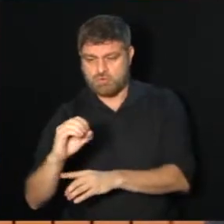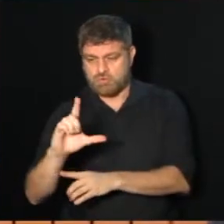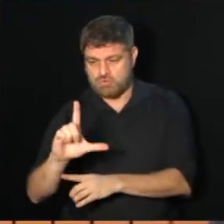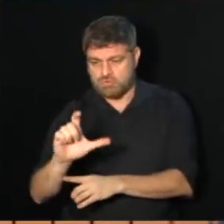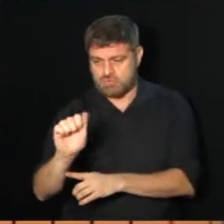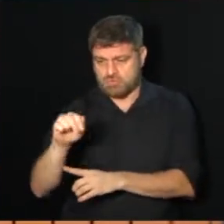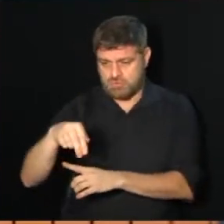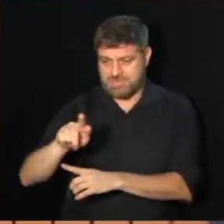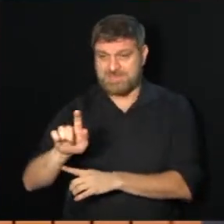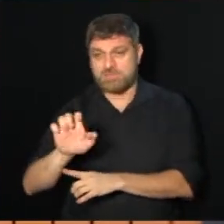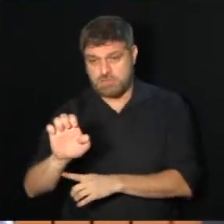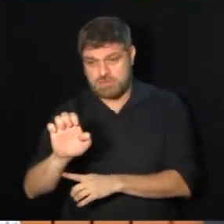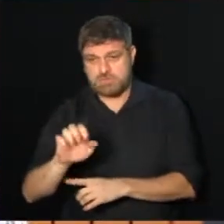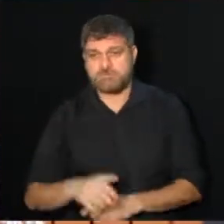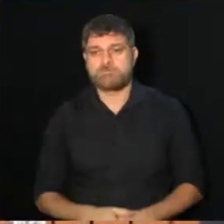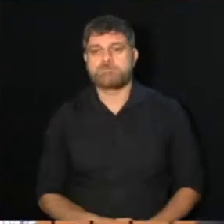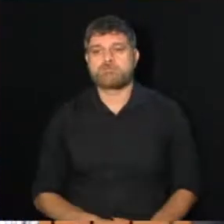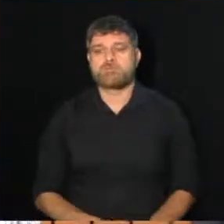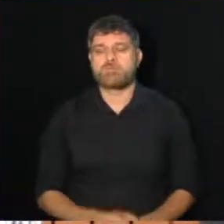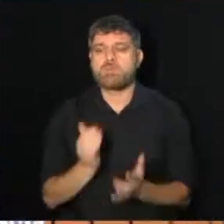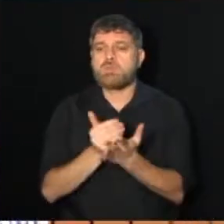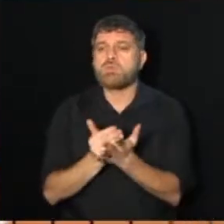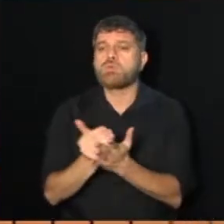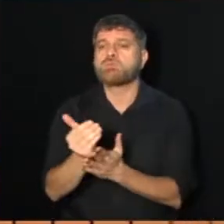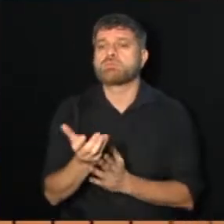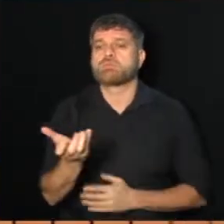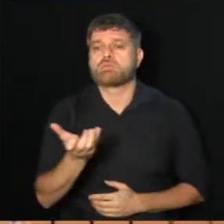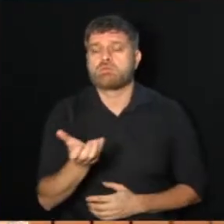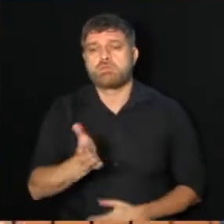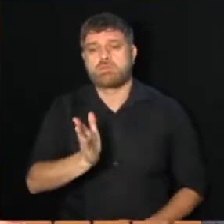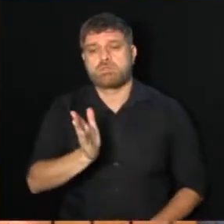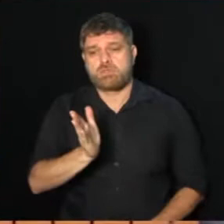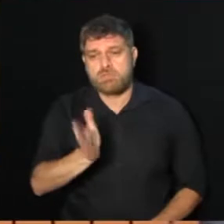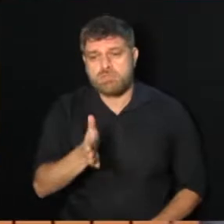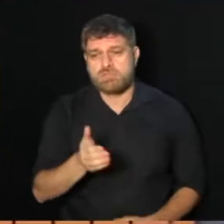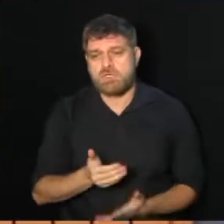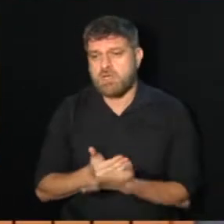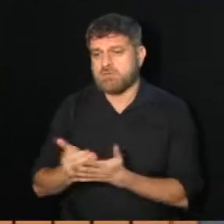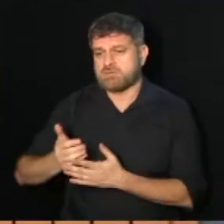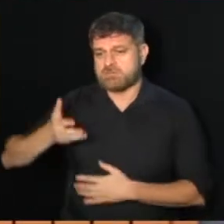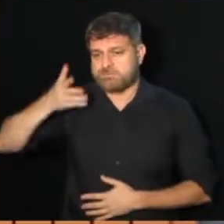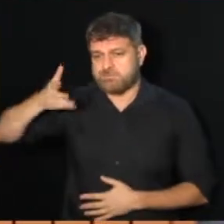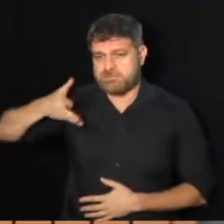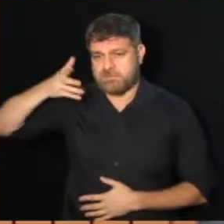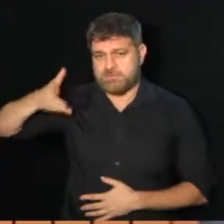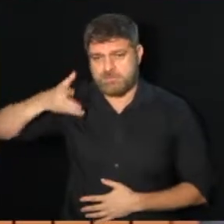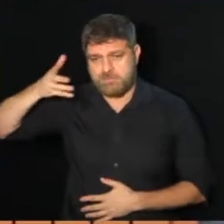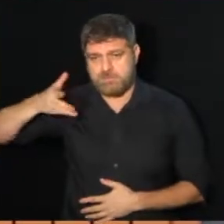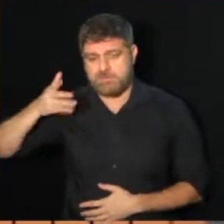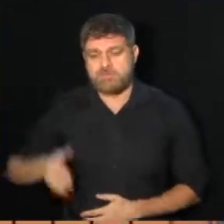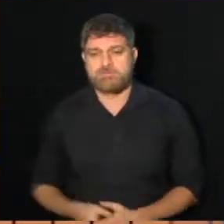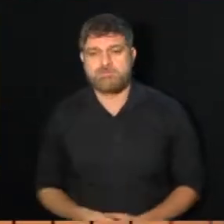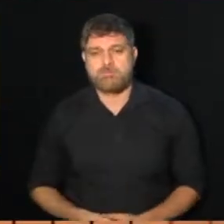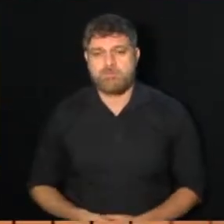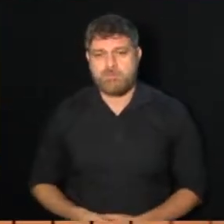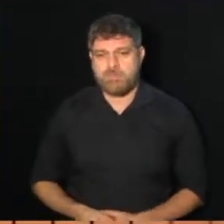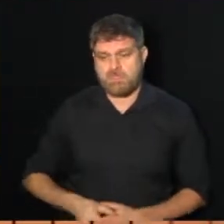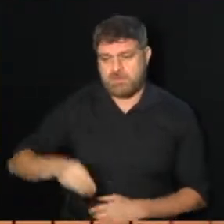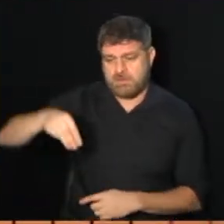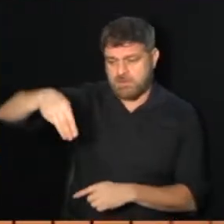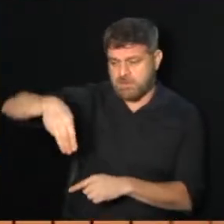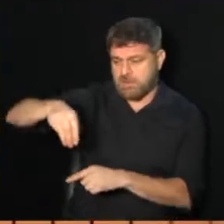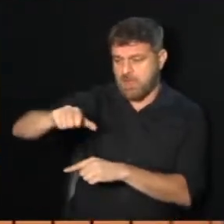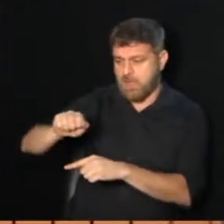Pelizer. Então, inicialmente, eu quero já passar a palavra para a senhora Maria Aparecida,